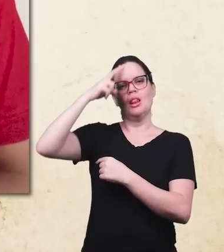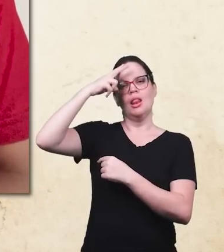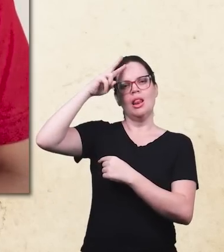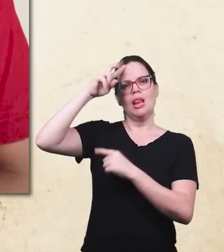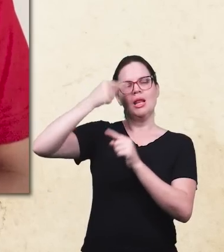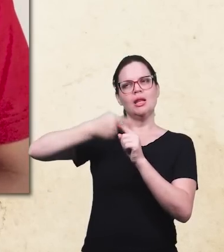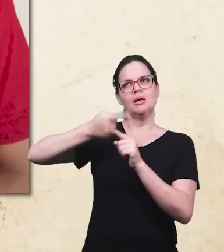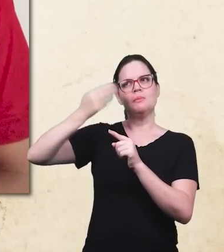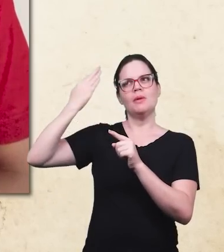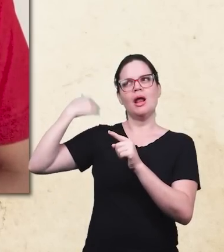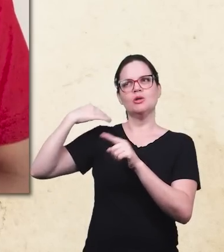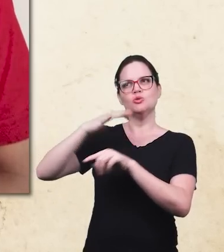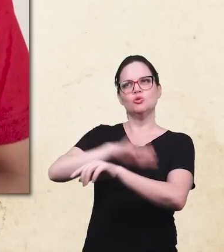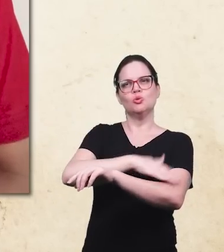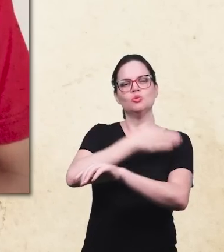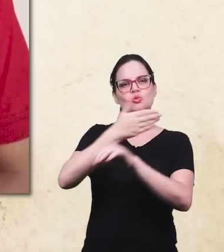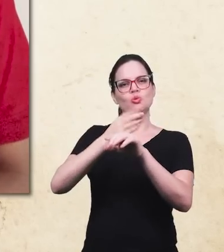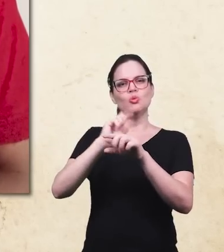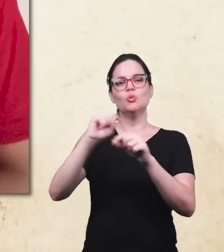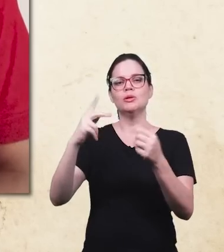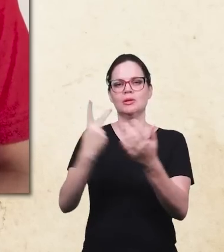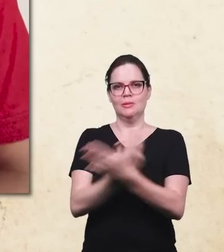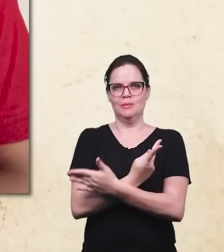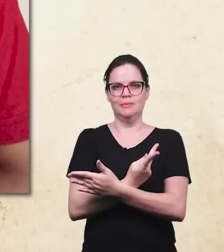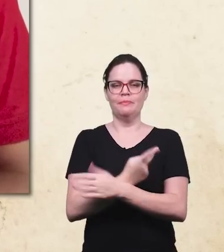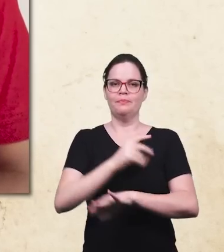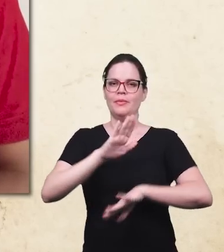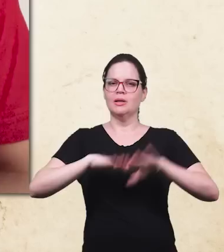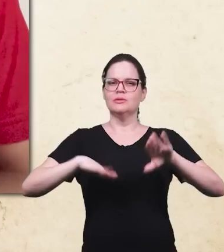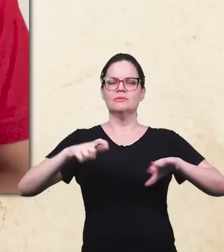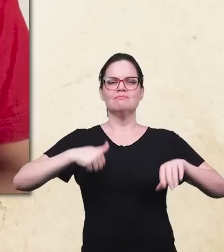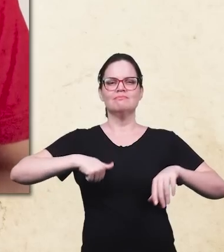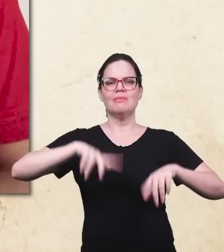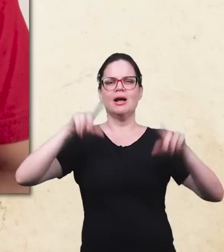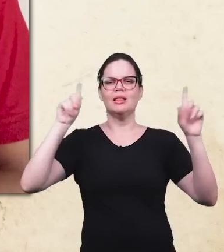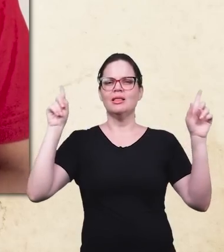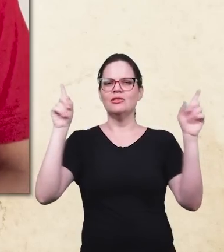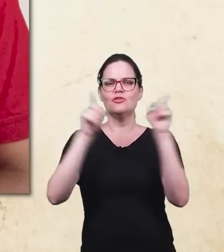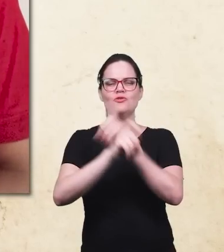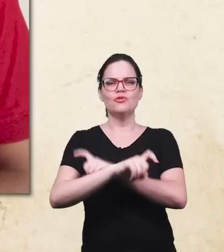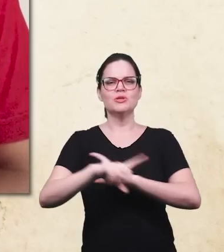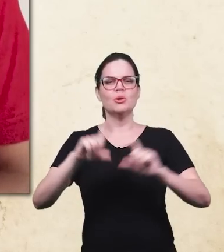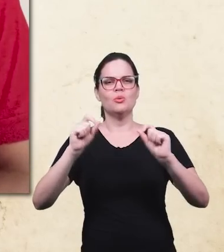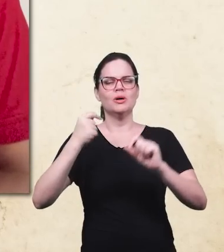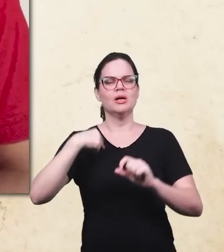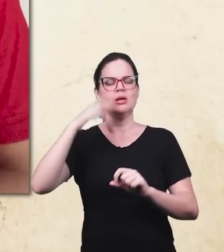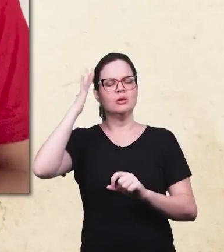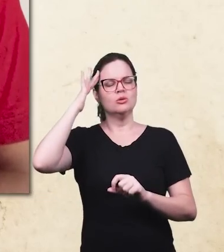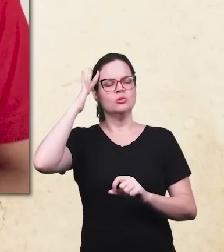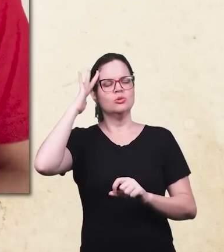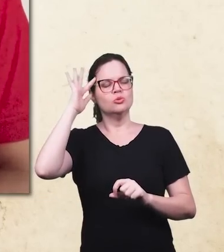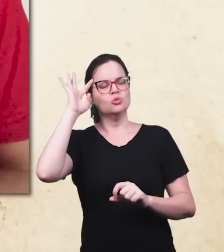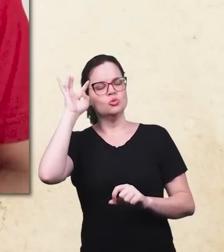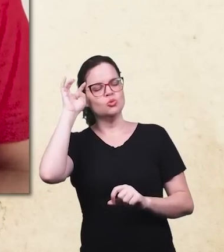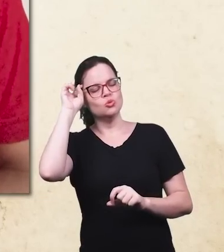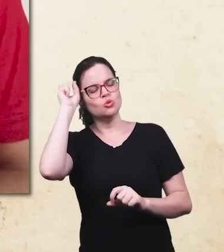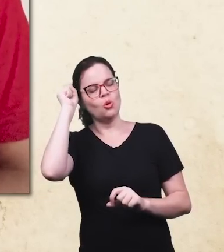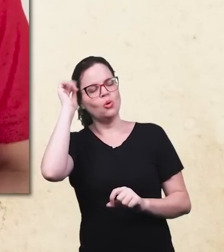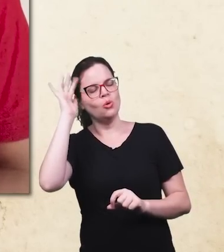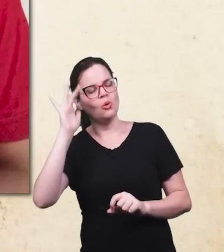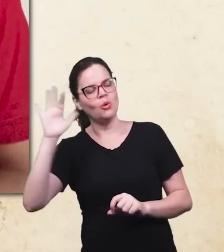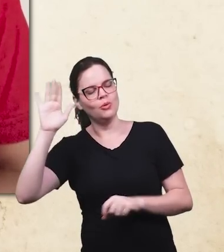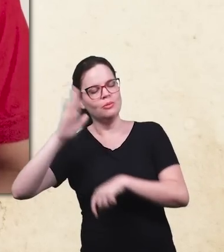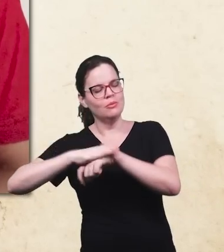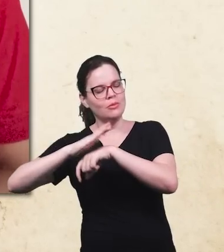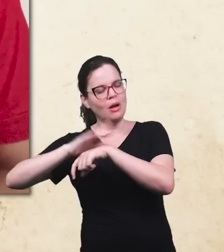foram elementos dos nossos dias, e às vezes a maior dificuldade é saber aqueles sonhos que